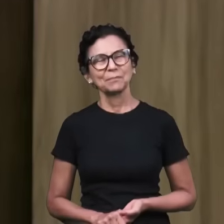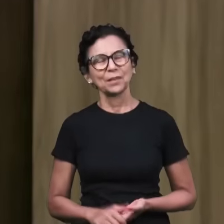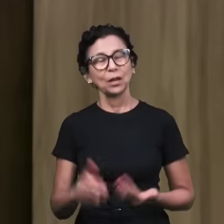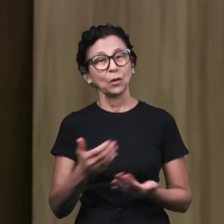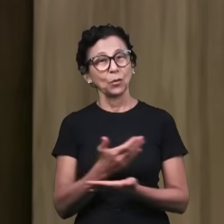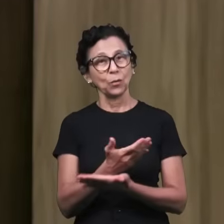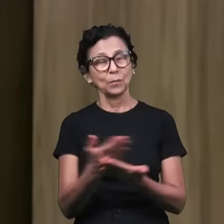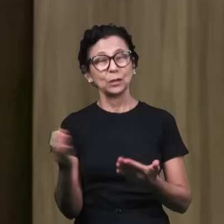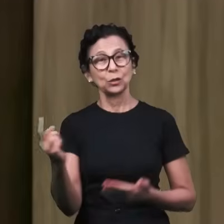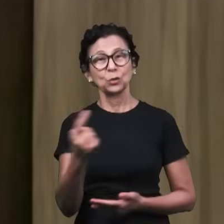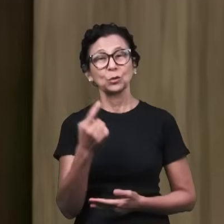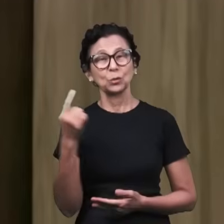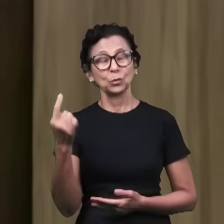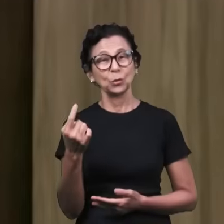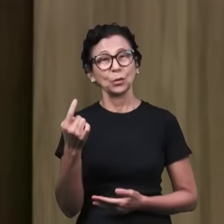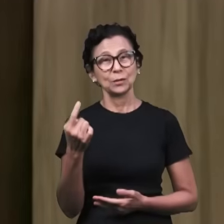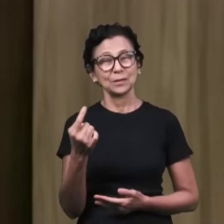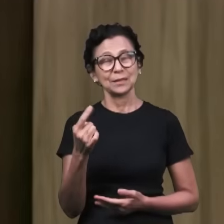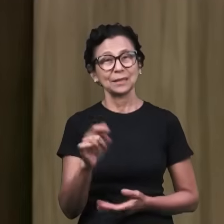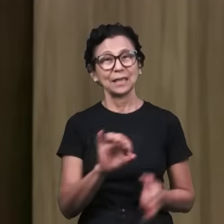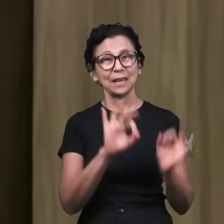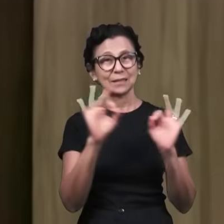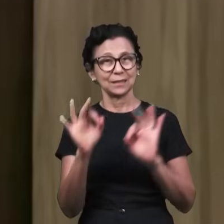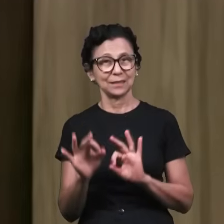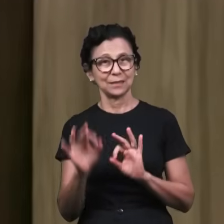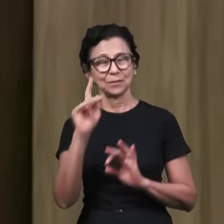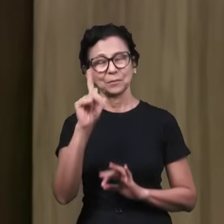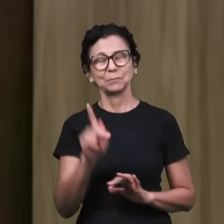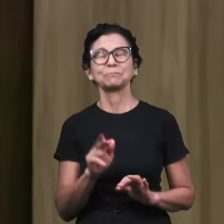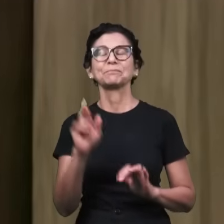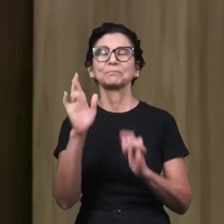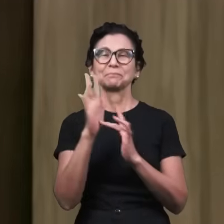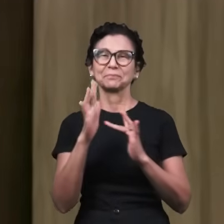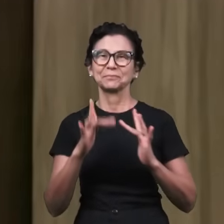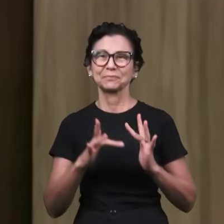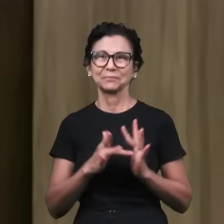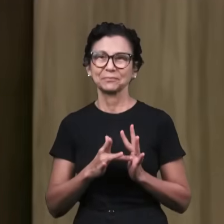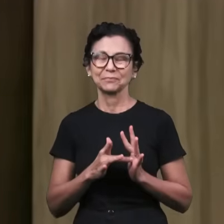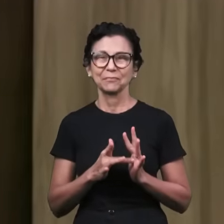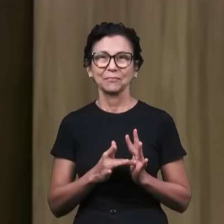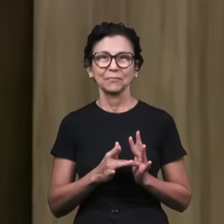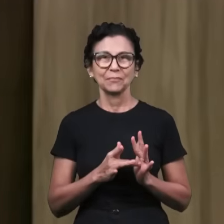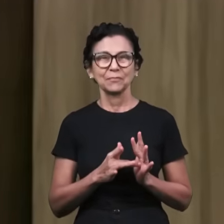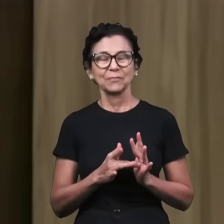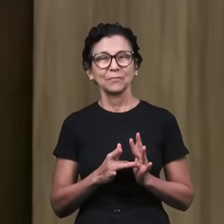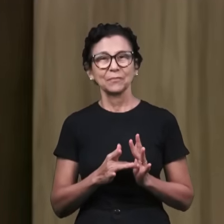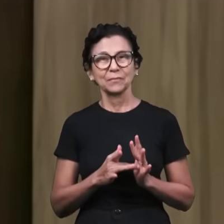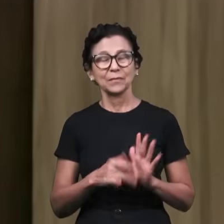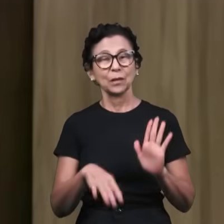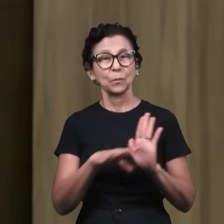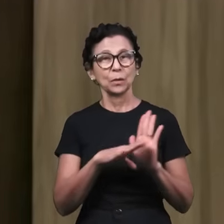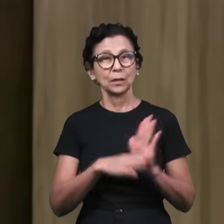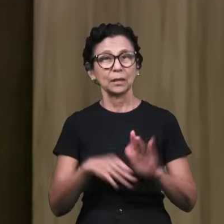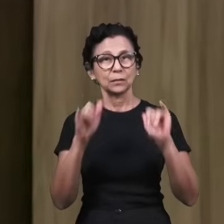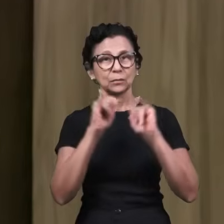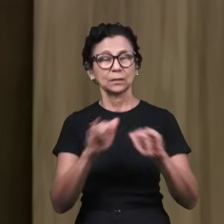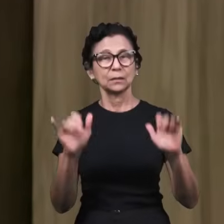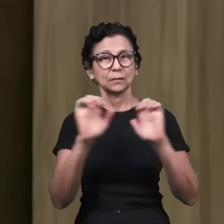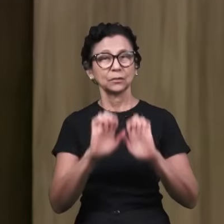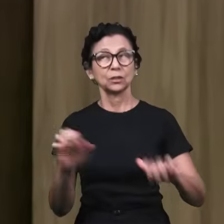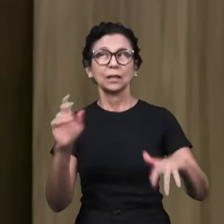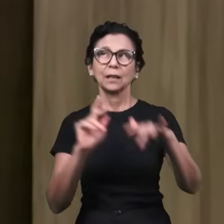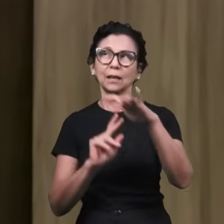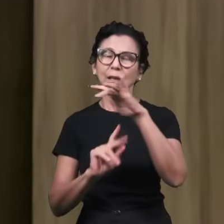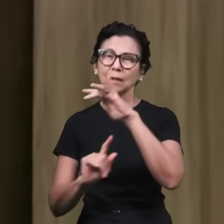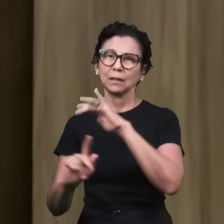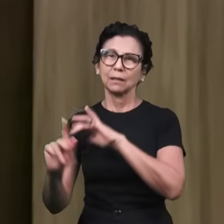Eu saúdo todos vocês que nos assistem com a paz do Senhor Jesus. Este é o programa Anunciando o Evangelho Eterno,